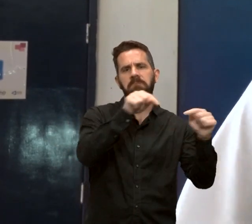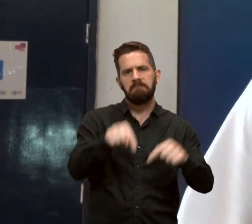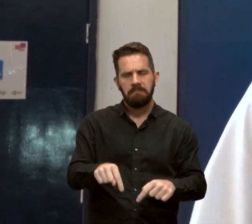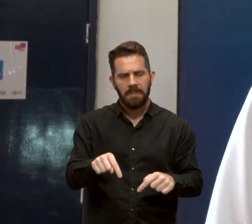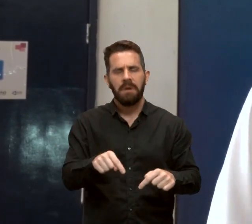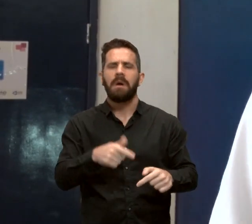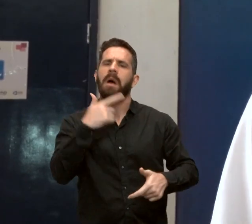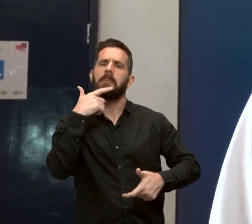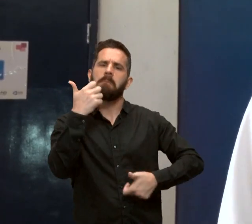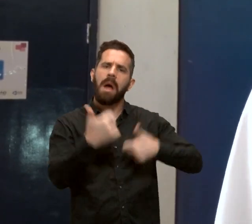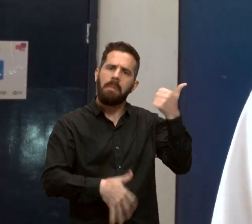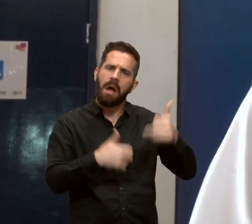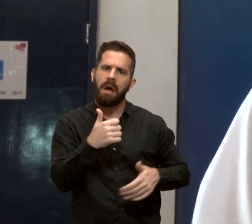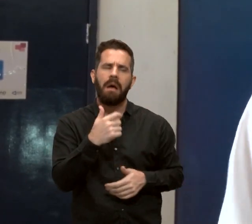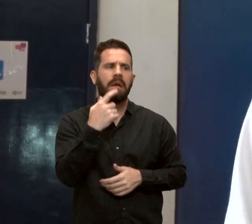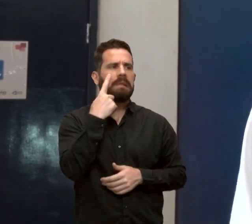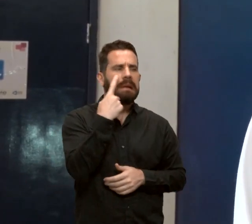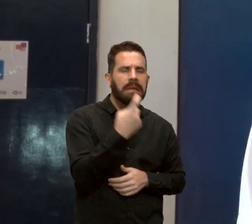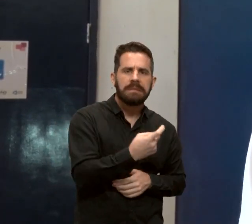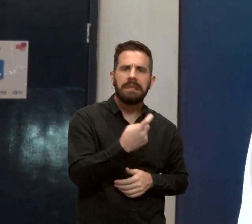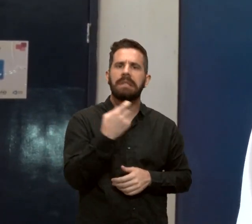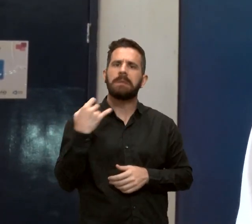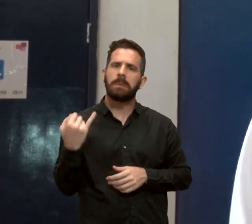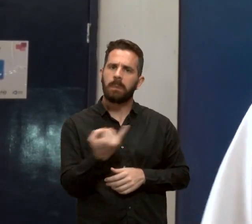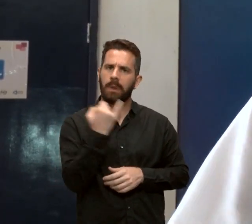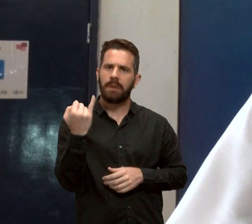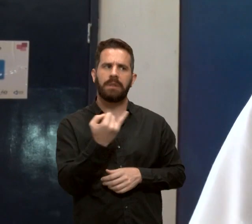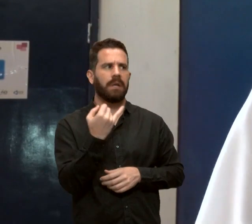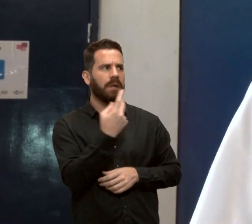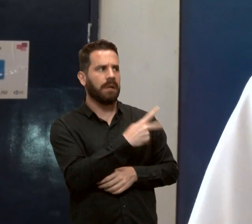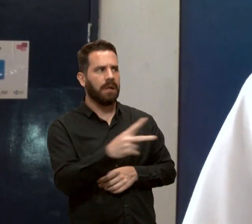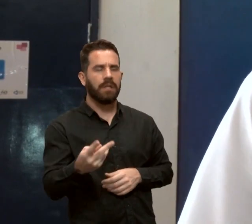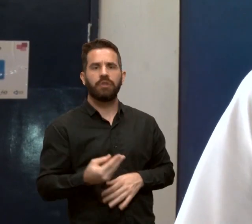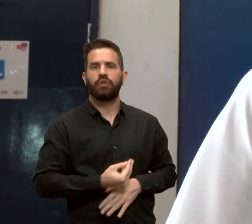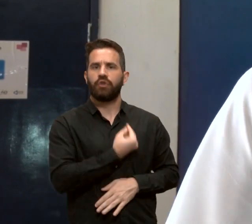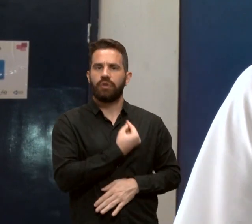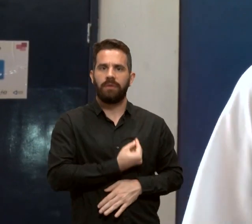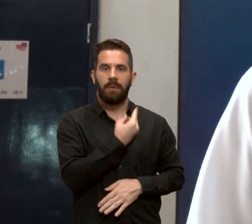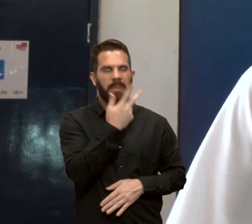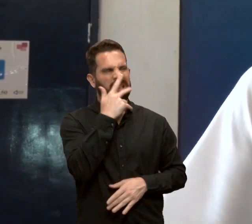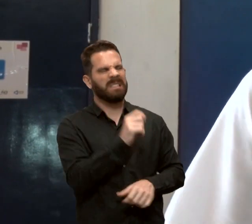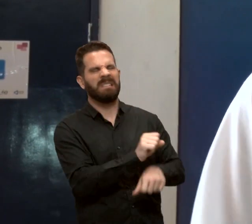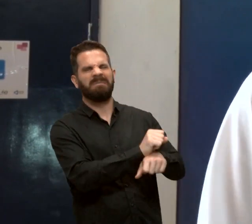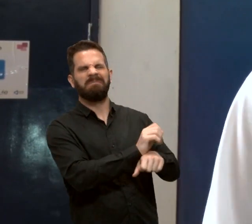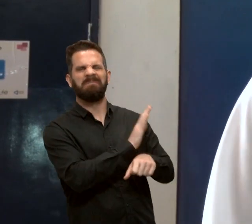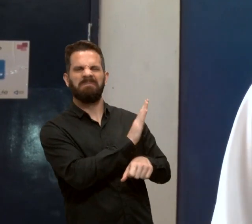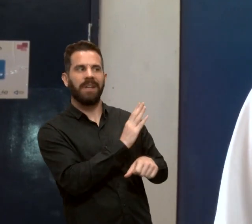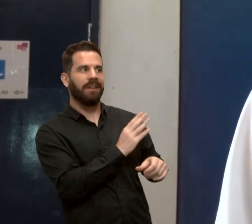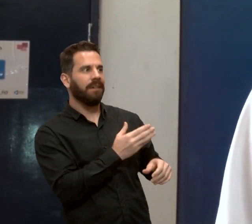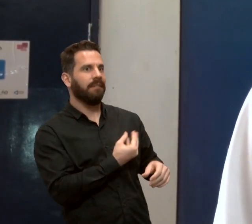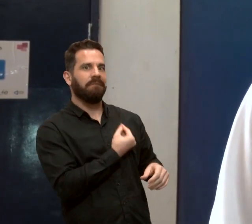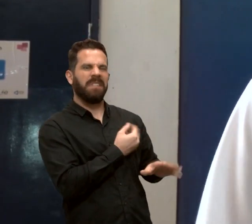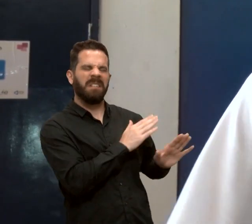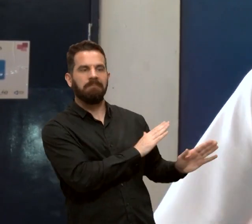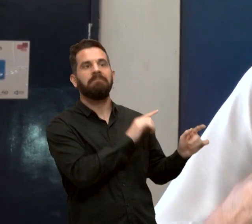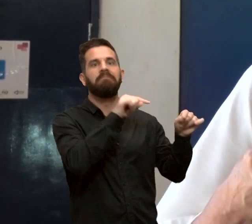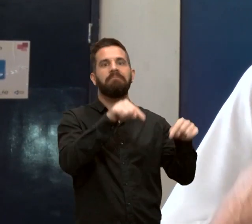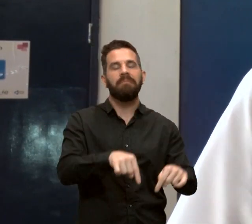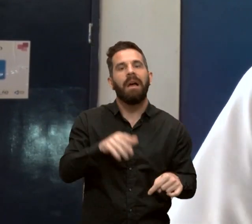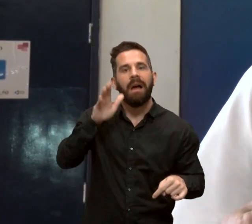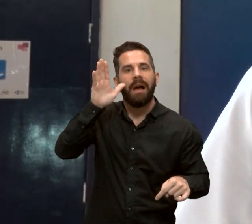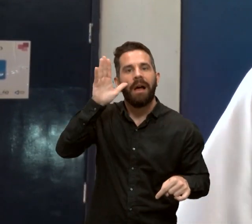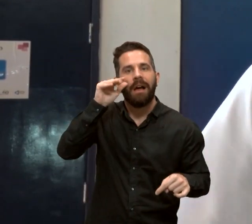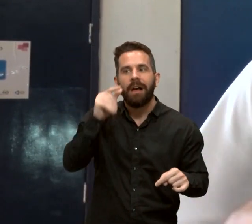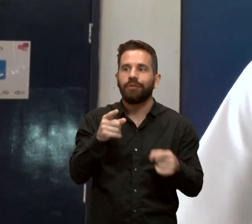é interessante e importante essa experiência na vida deles. Parar tudo que eles estão fazendo e vir assistir um concerto